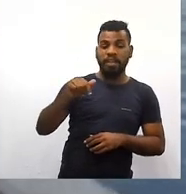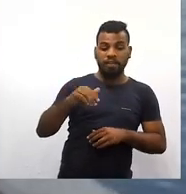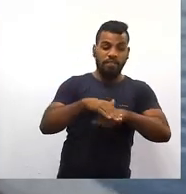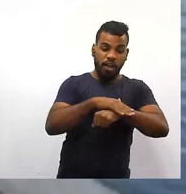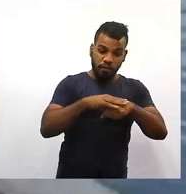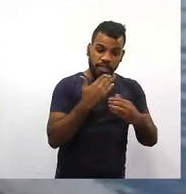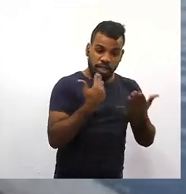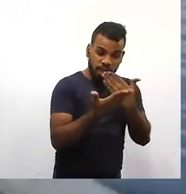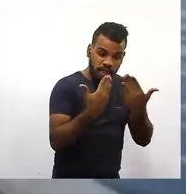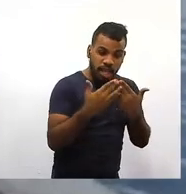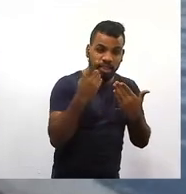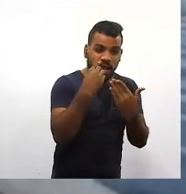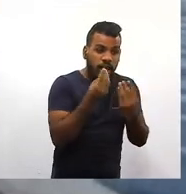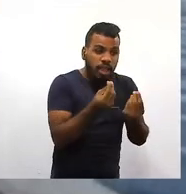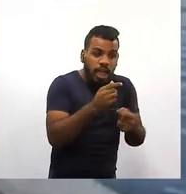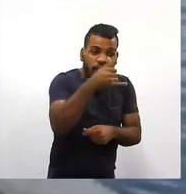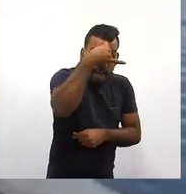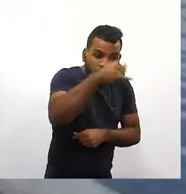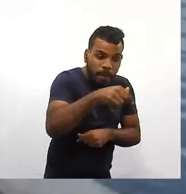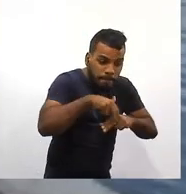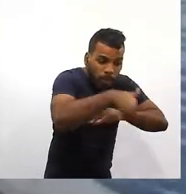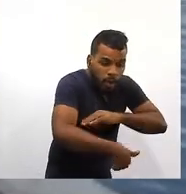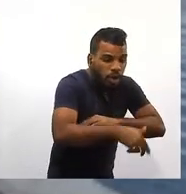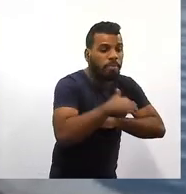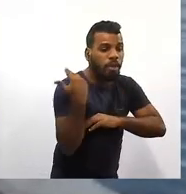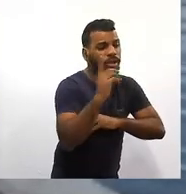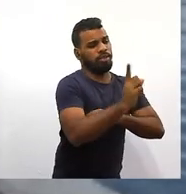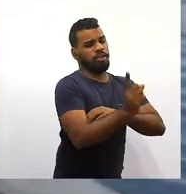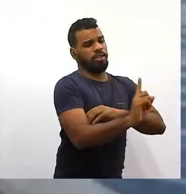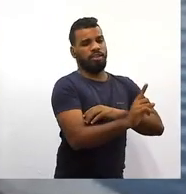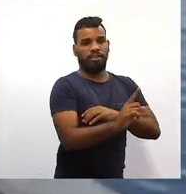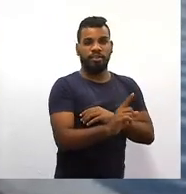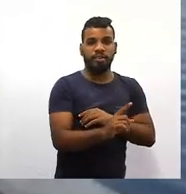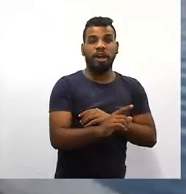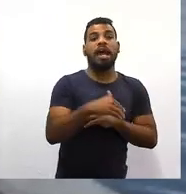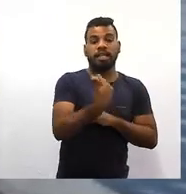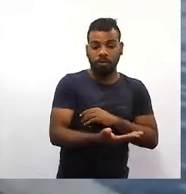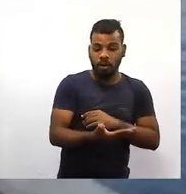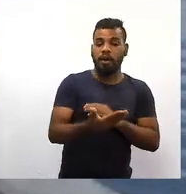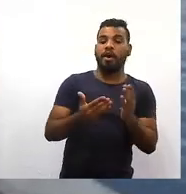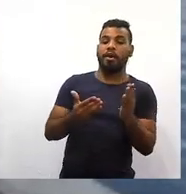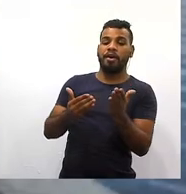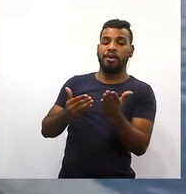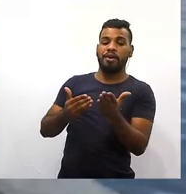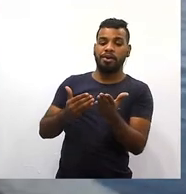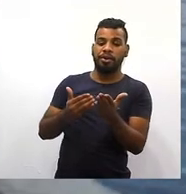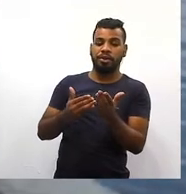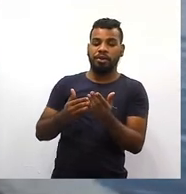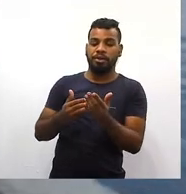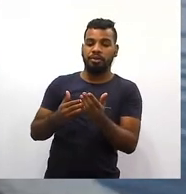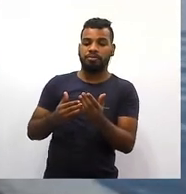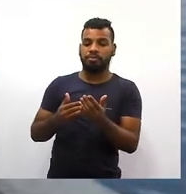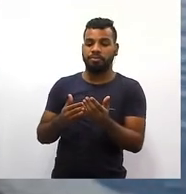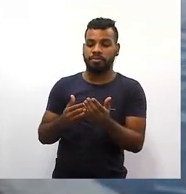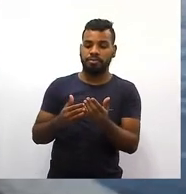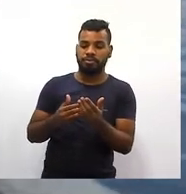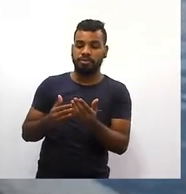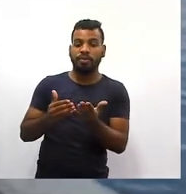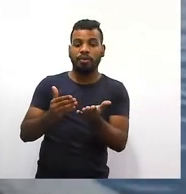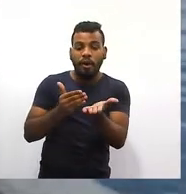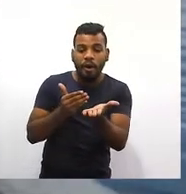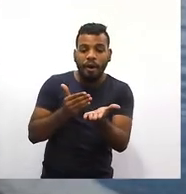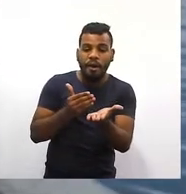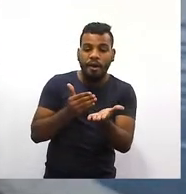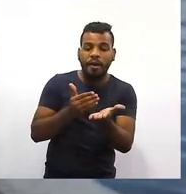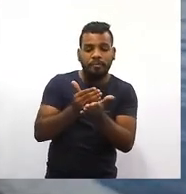convencê-lo de não se matar. E aí começa, né, toda a universalidade